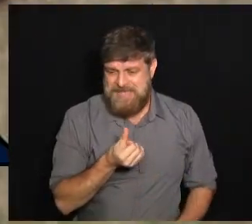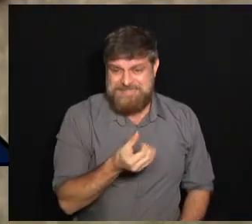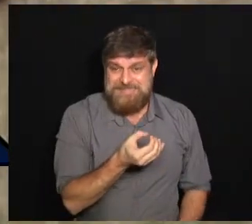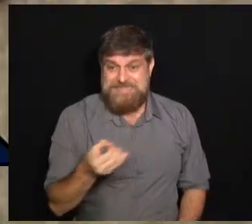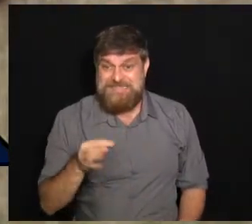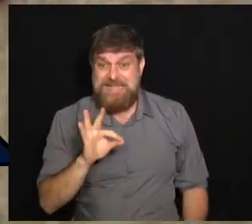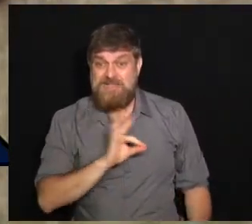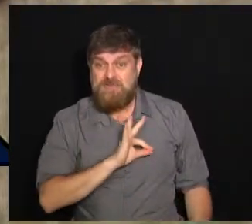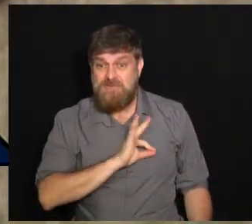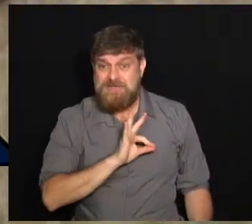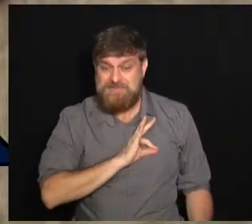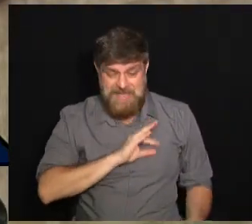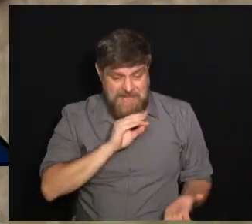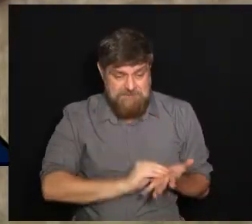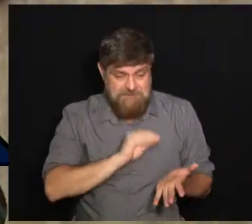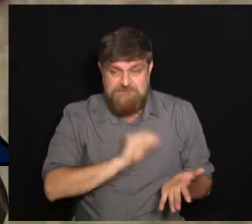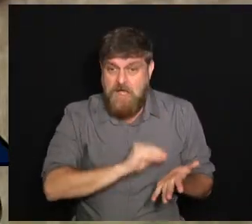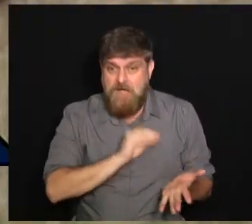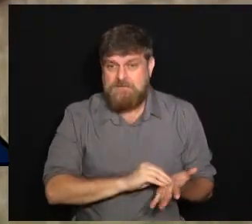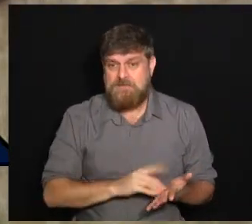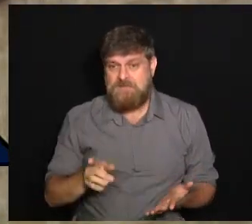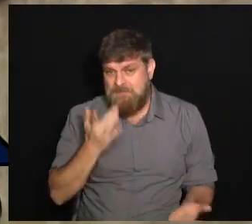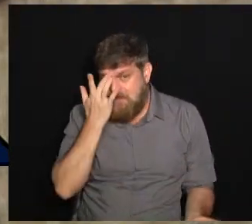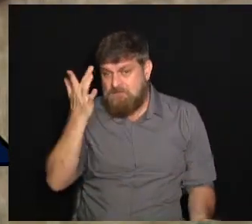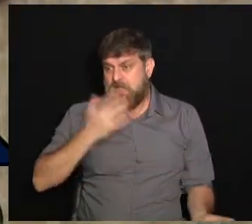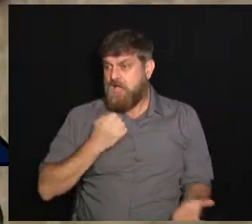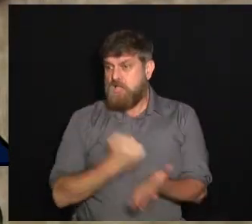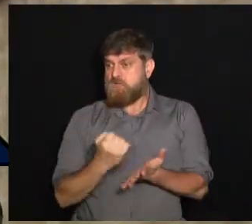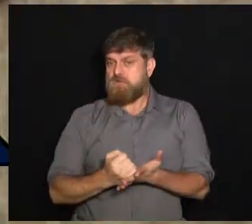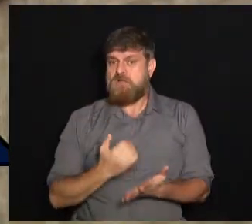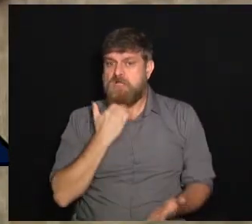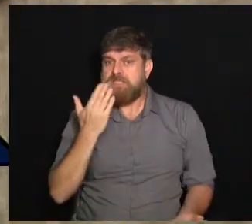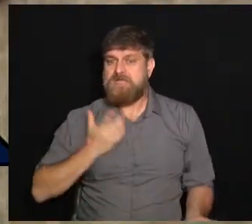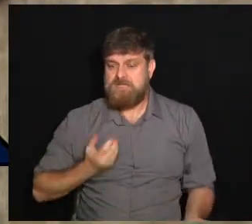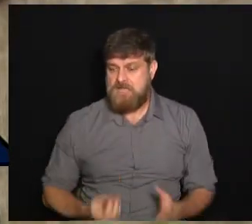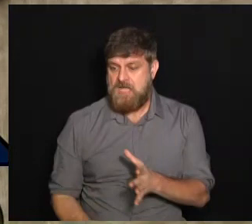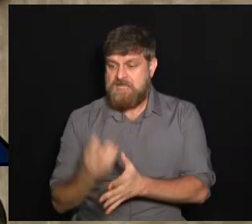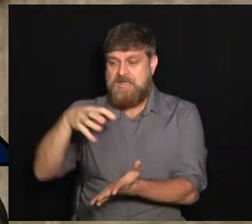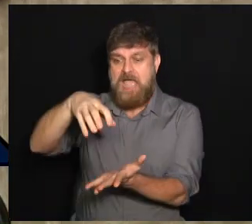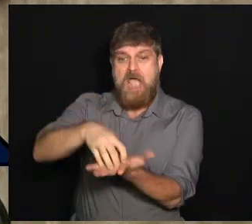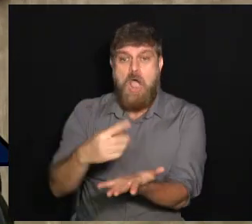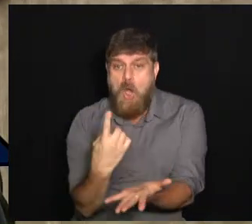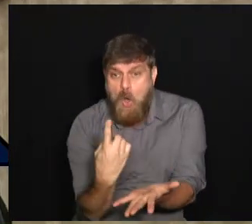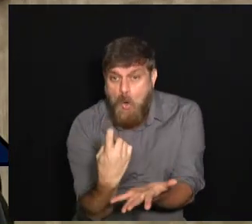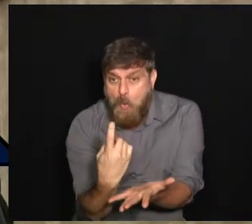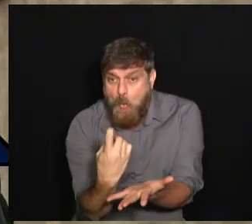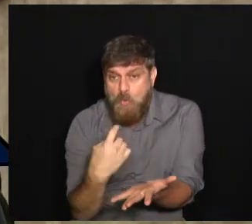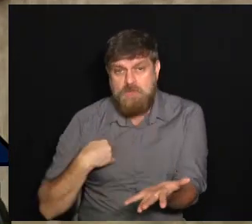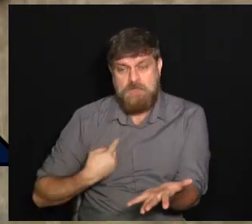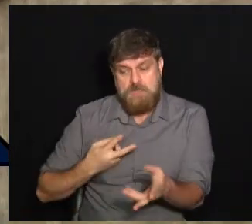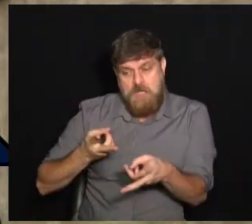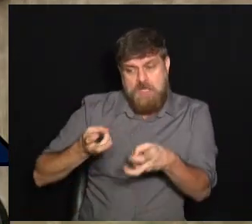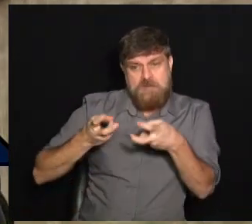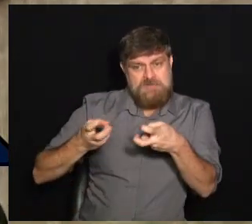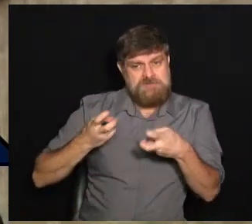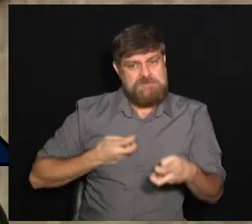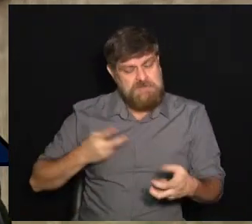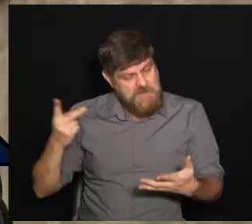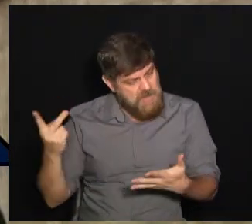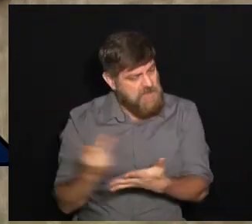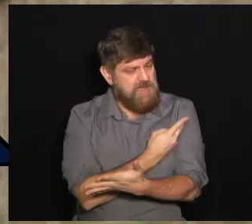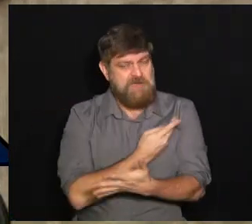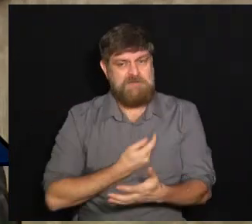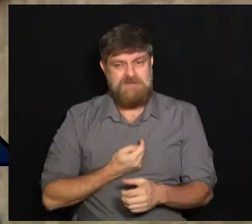policiais civis. Né? Então é muito fácil, ele não contrata, cria uma super delegacia. Eu vejo aí um engodo, né?